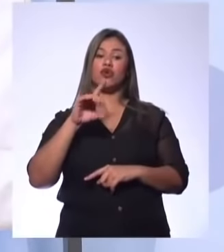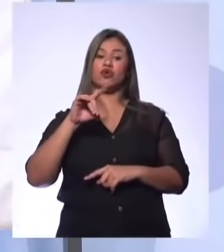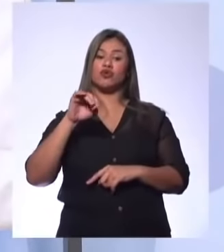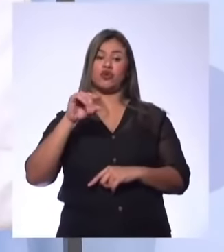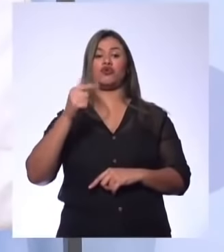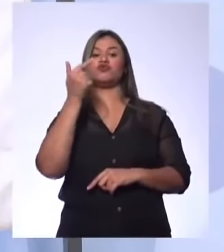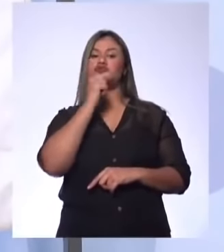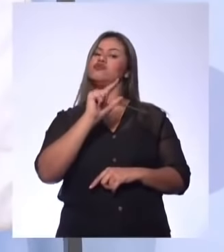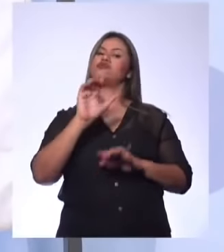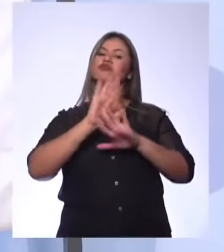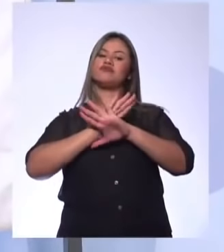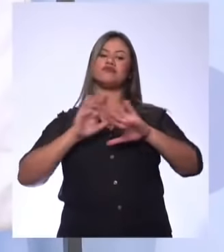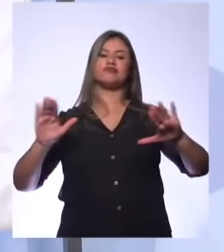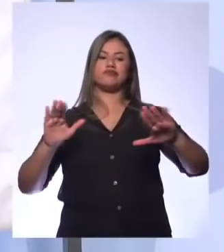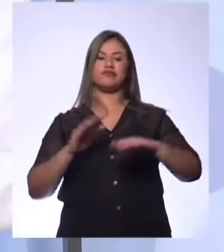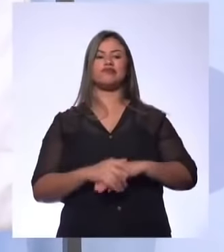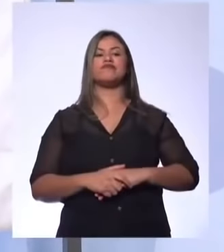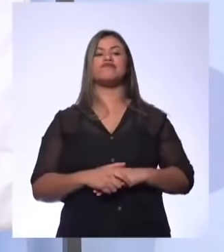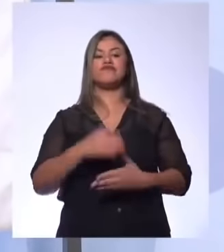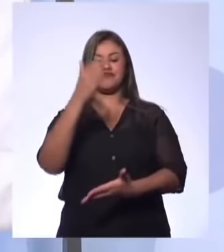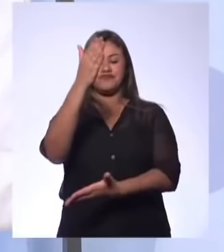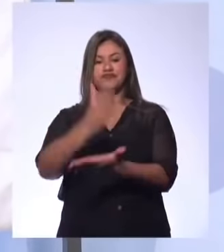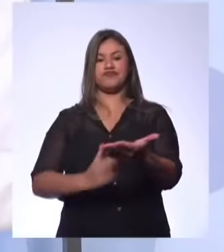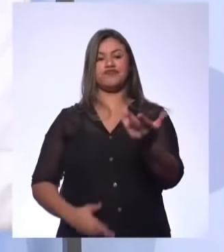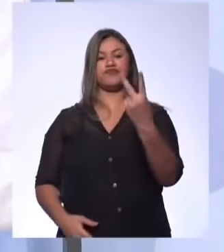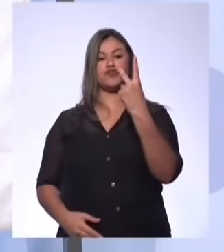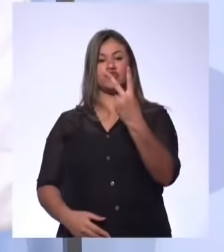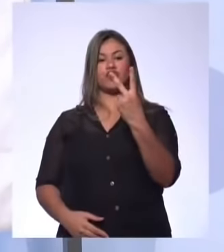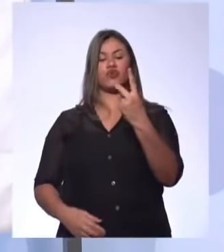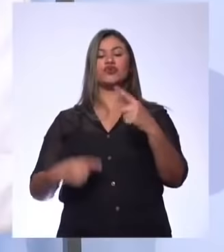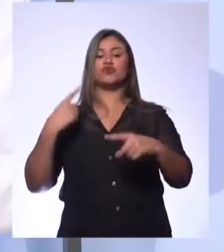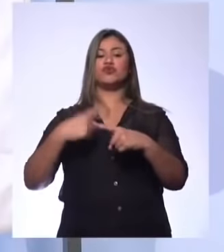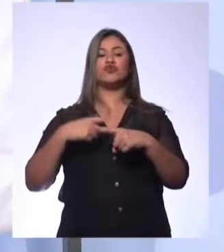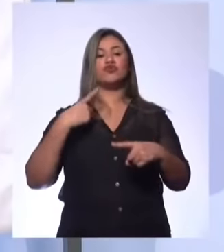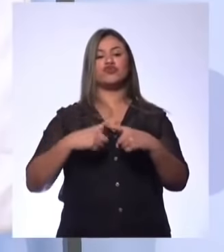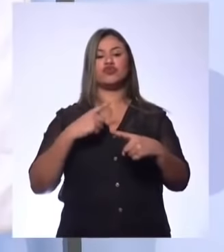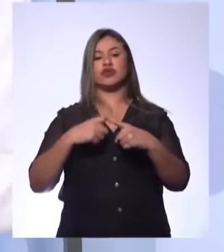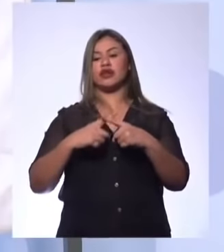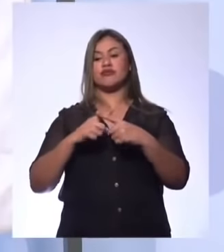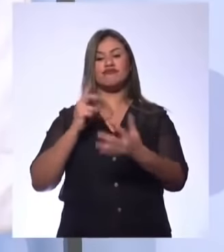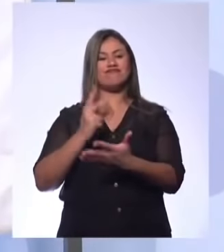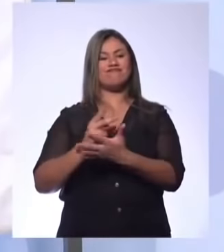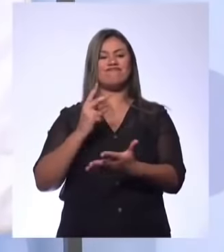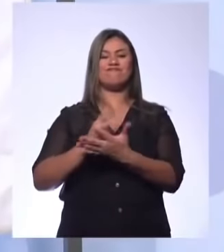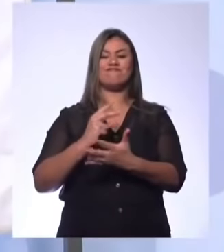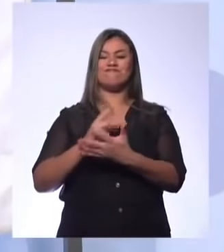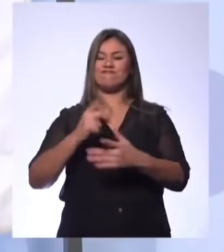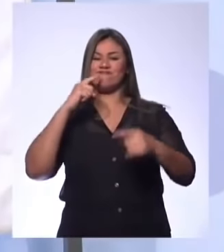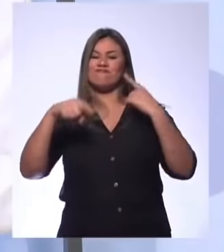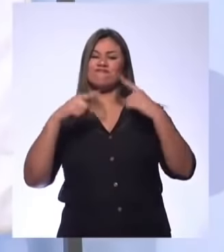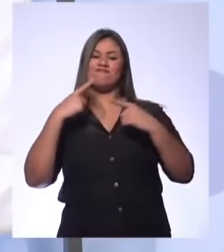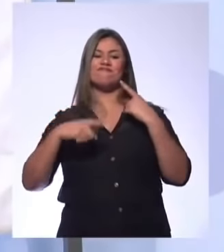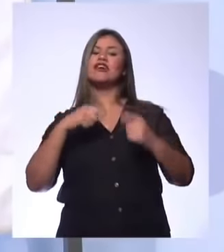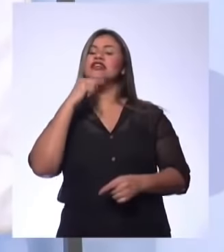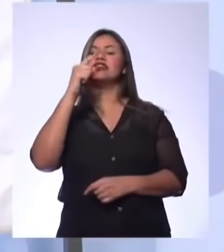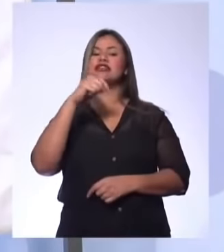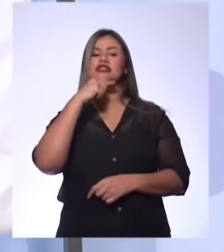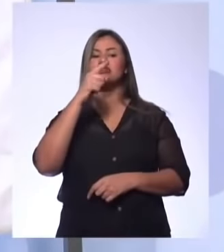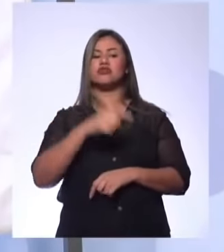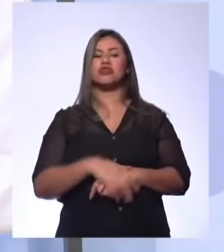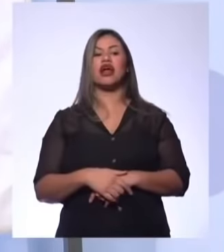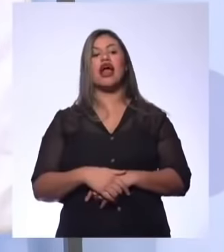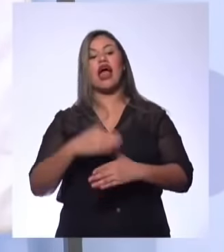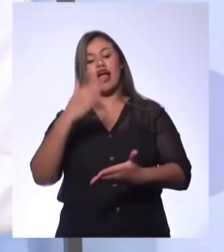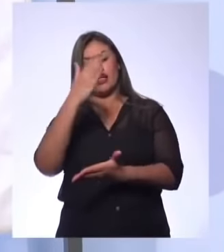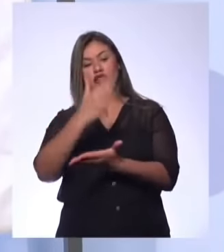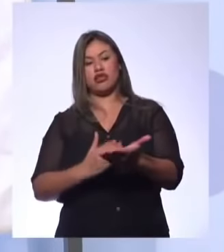o império em duas partes. Precisava dividir porque estava difícil de manter o império. Então, ele divide na parte ocidental, que